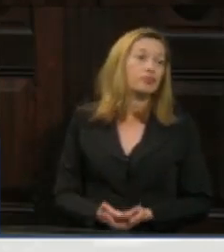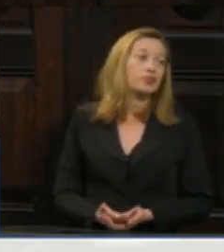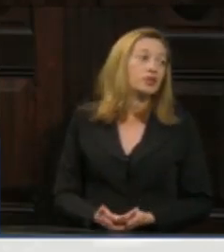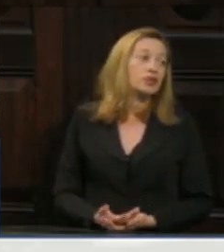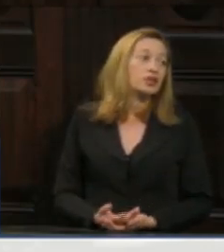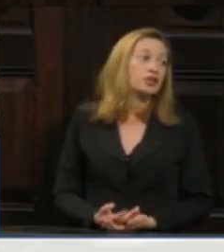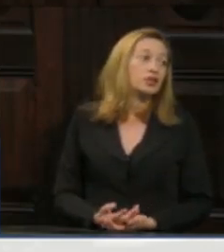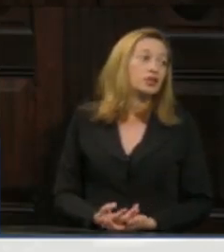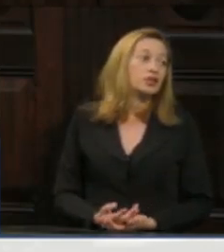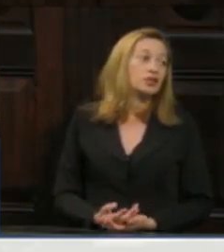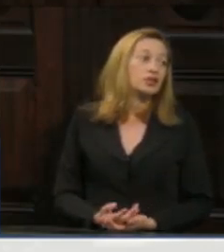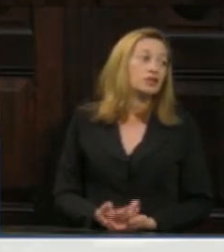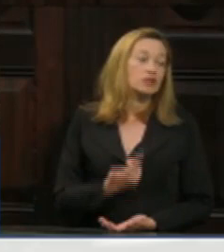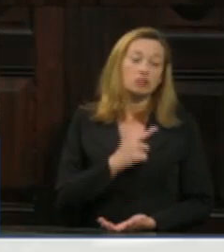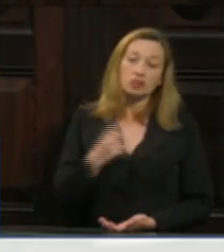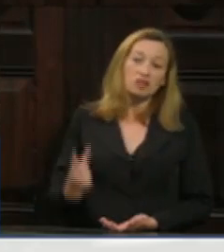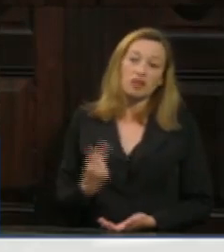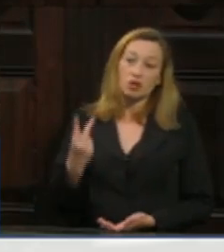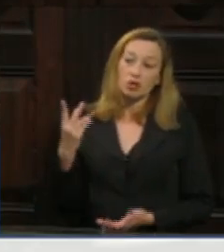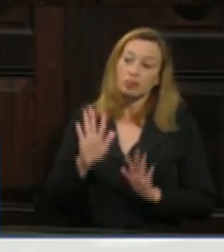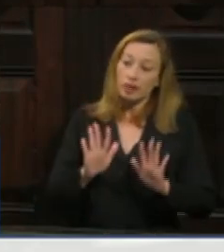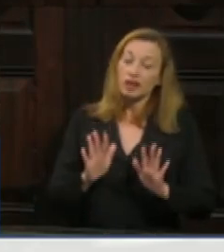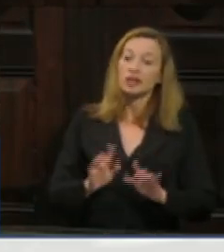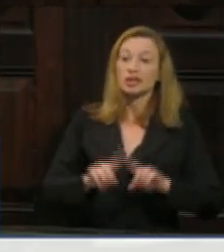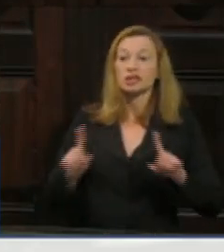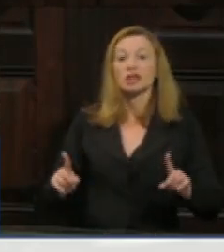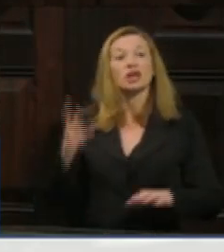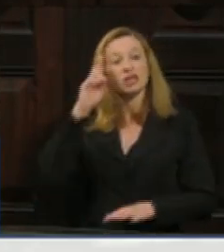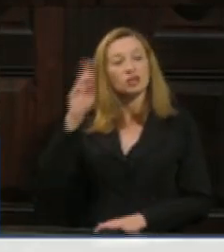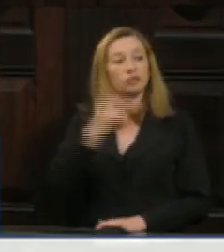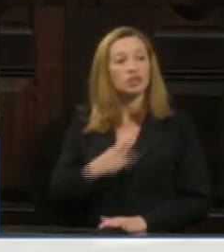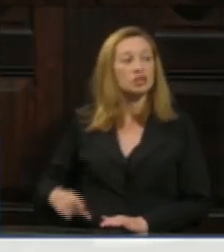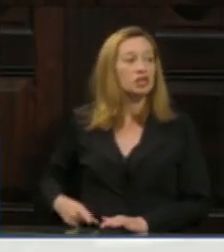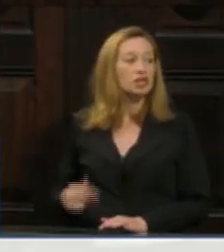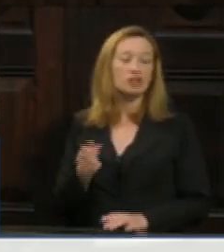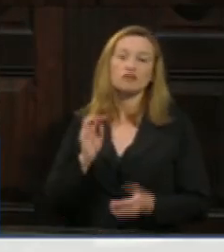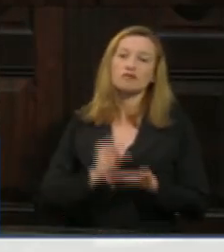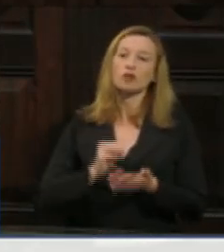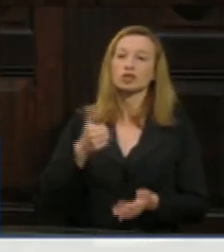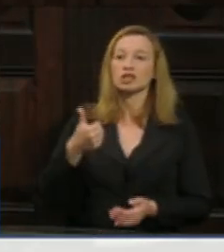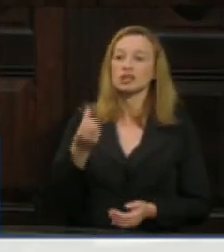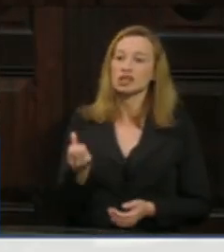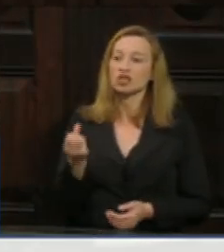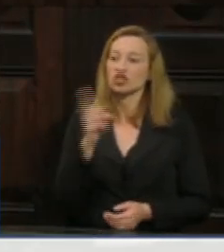Se apenas alguns respingos de lama